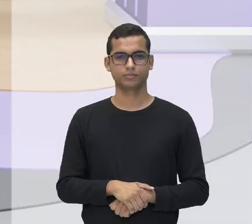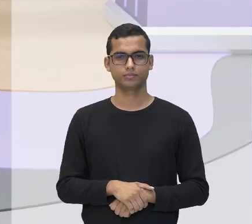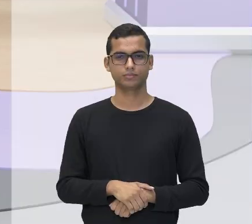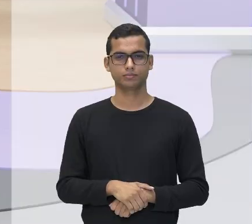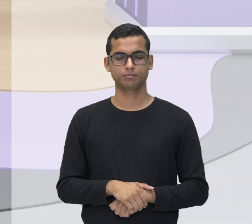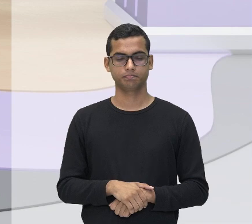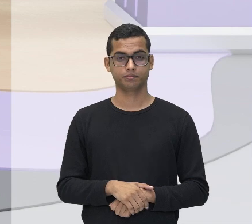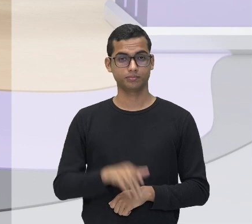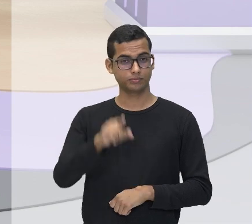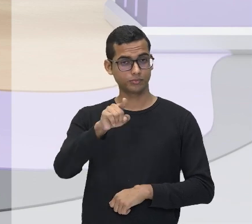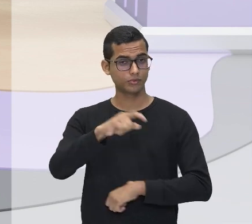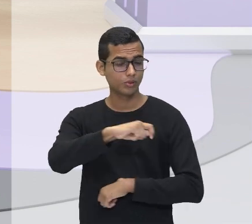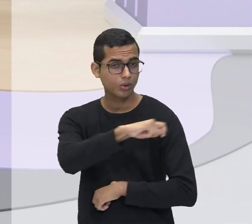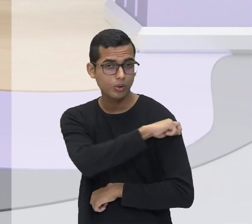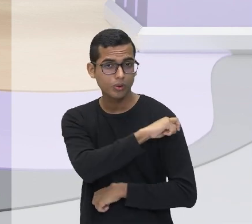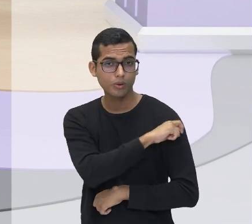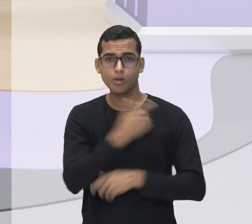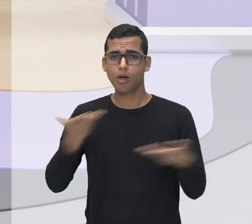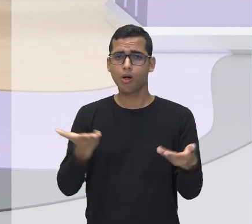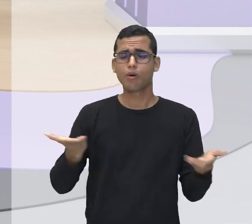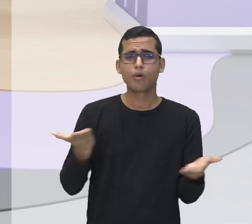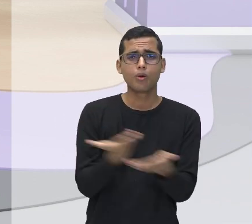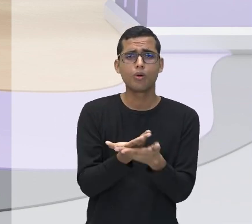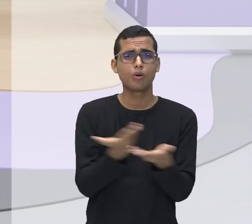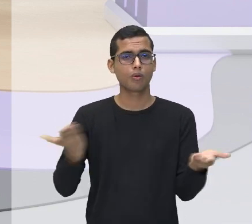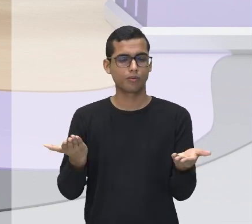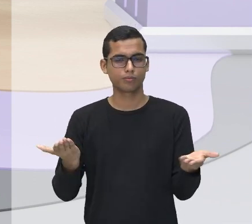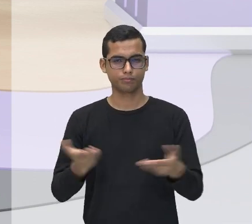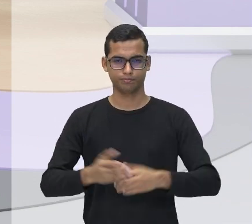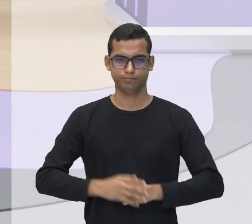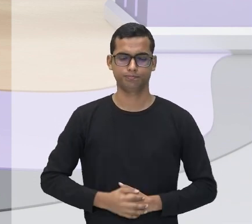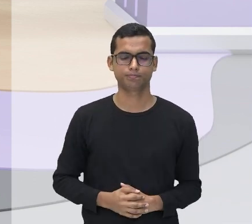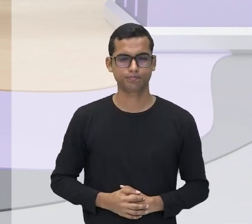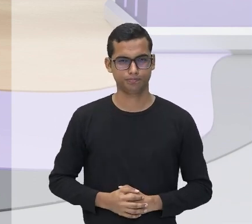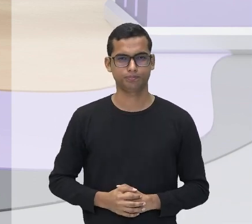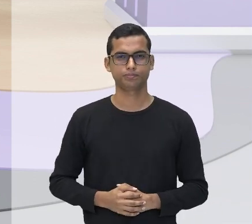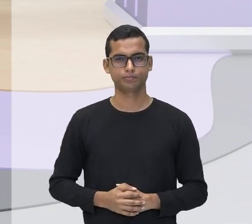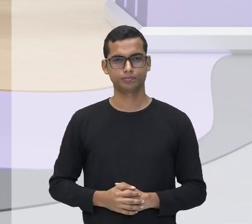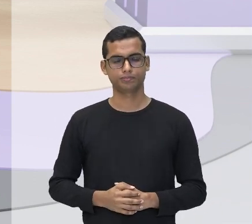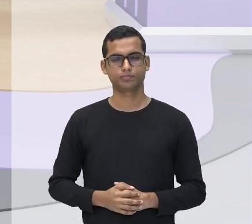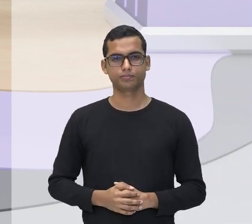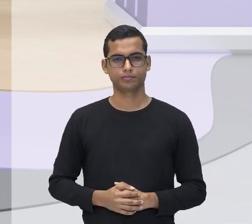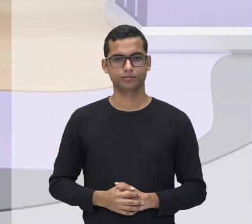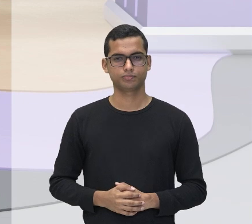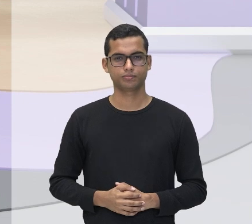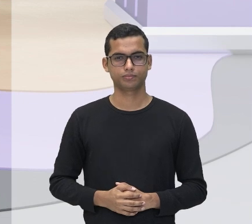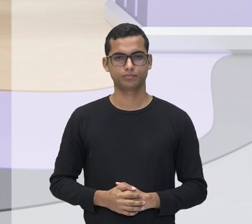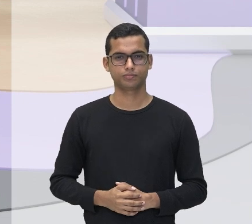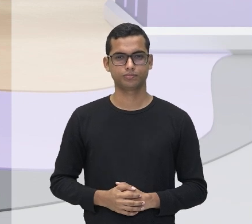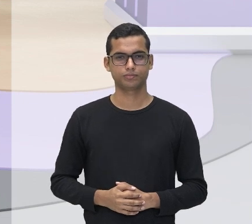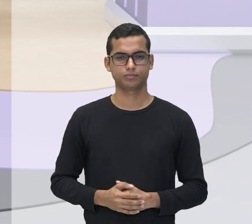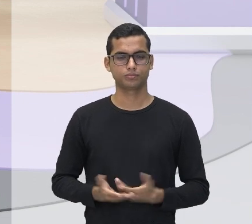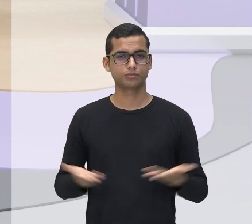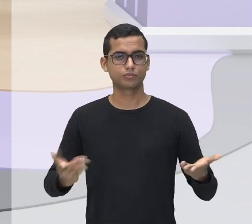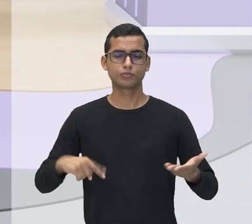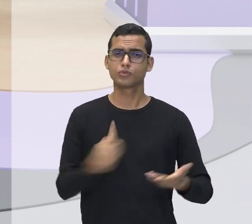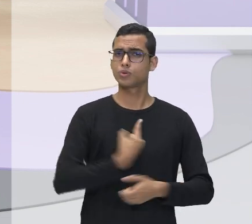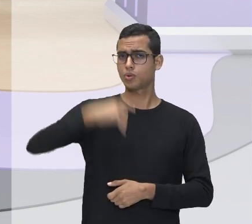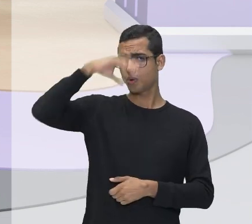Então, alunos, vamos agora à nossa aula. Nesta aula, nós vamos